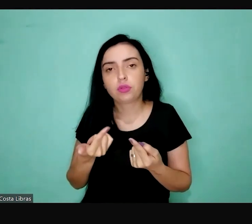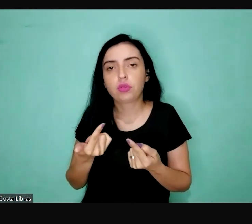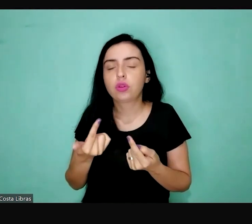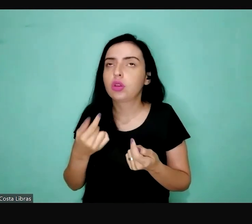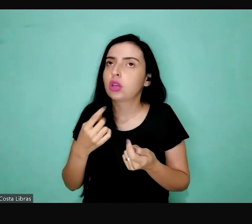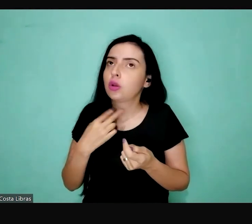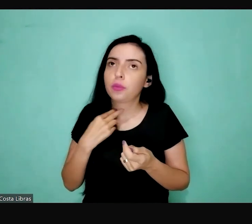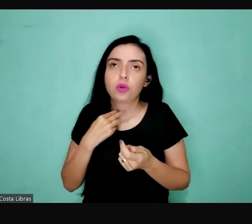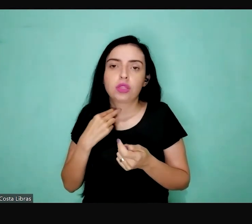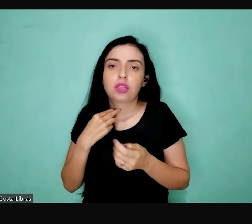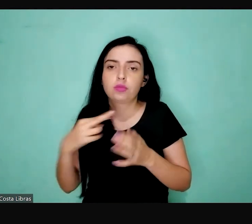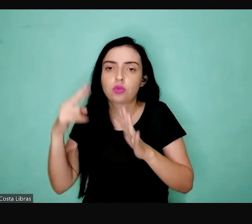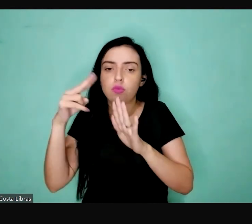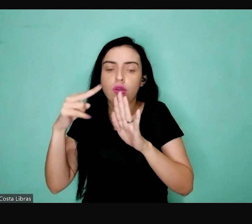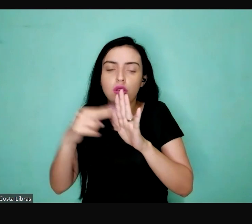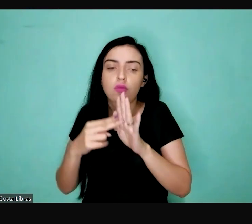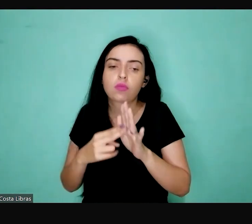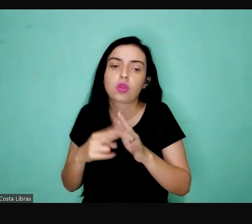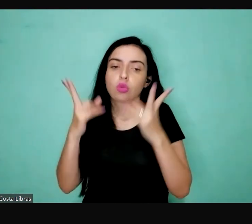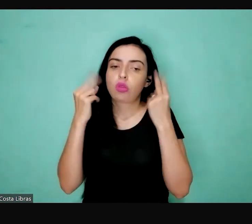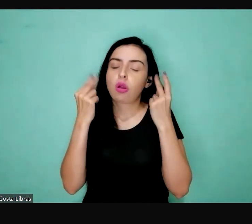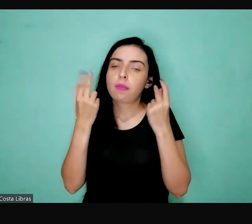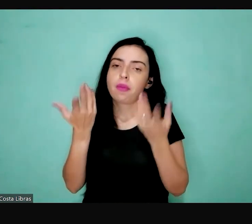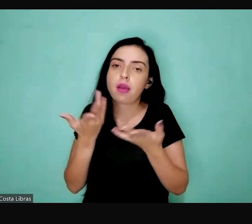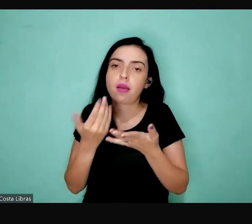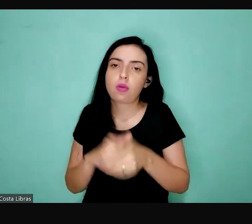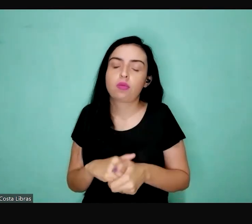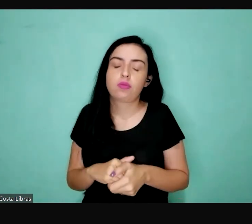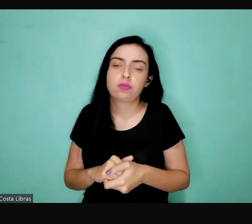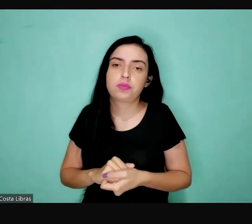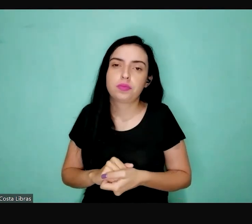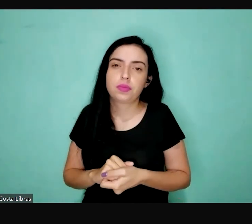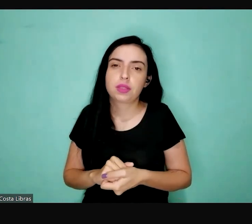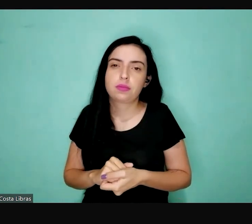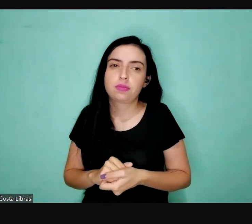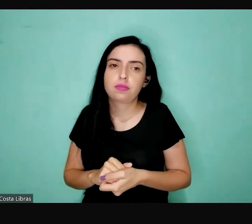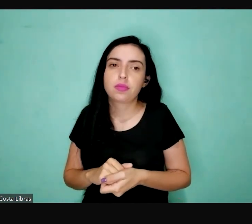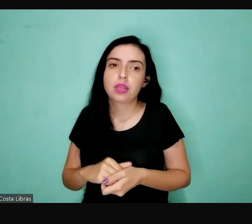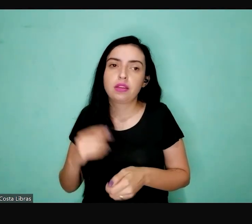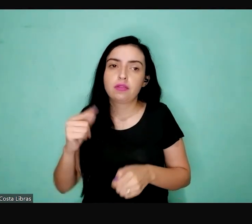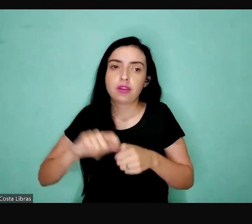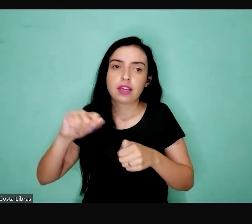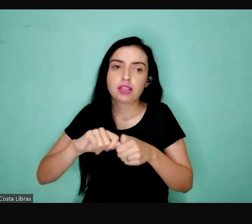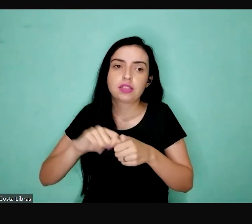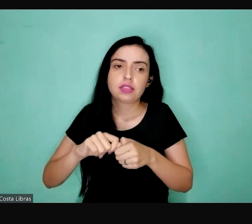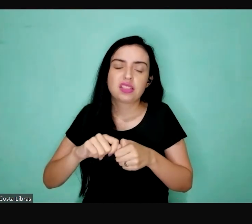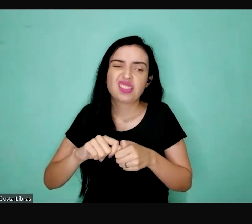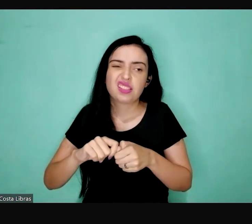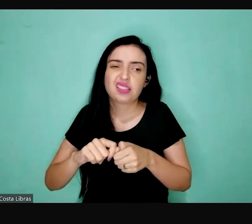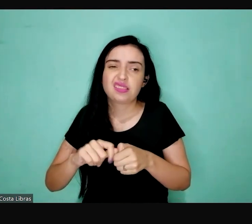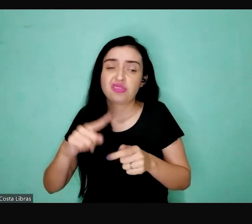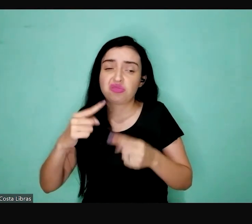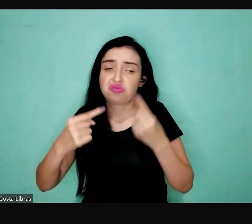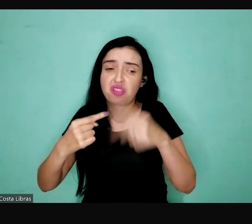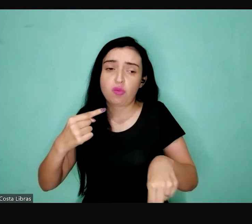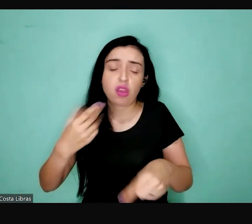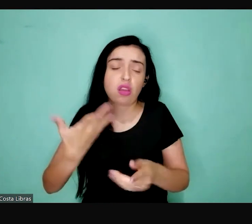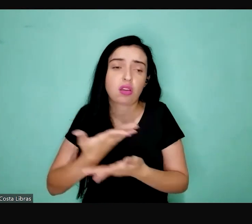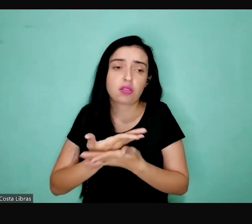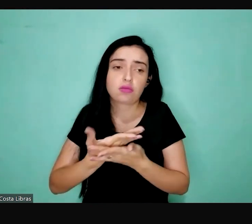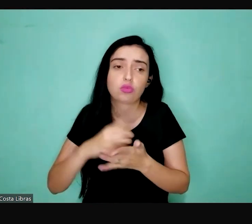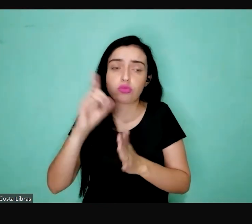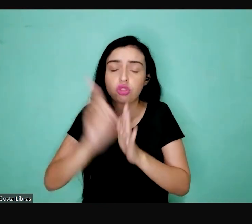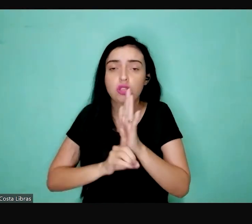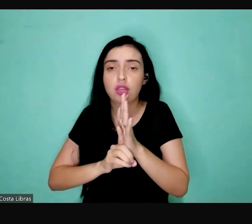um critério de normalidade para concretizar se foi infringido este direito fundamental. Mas falo